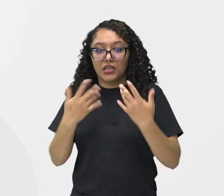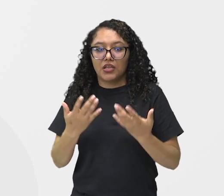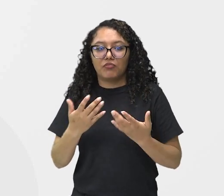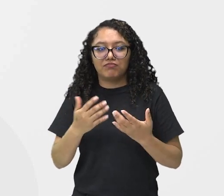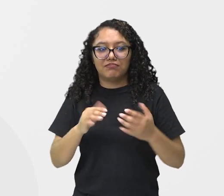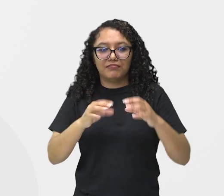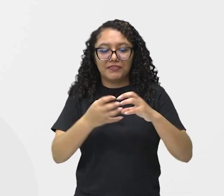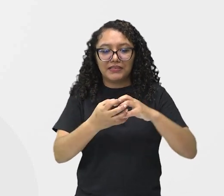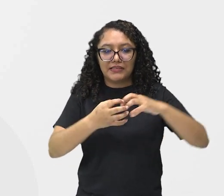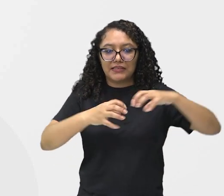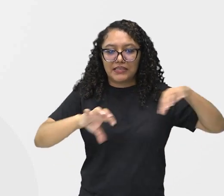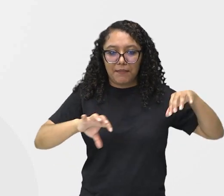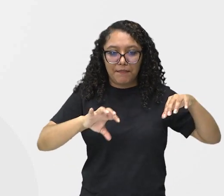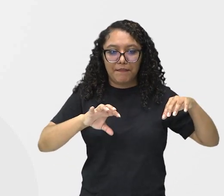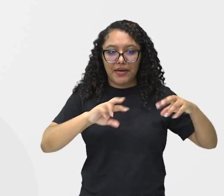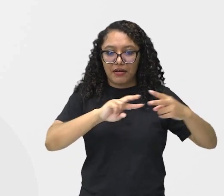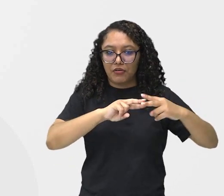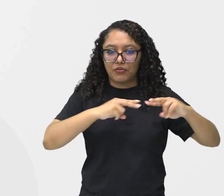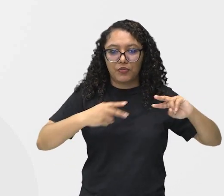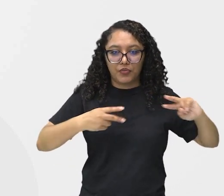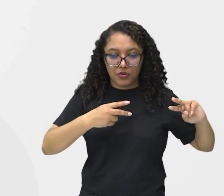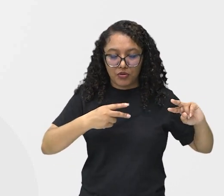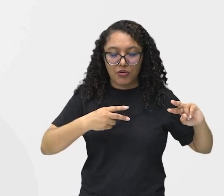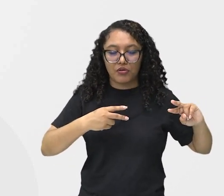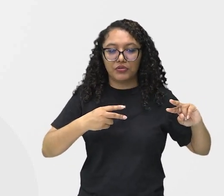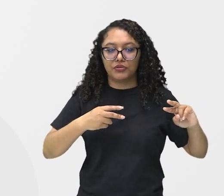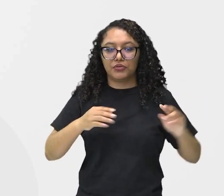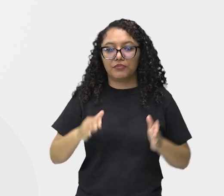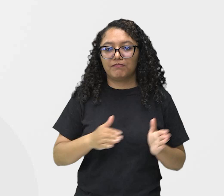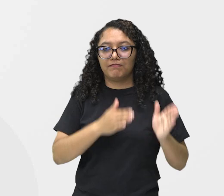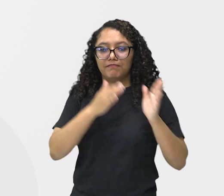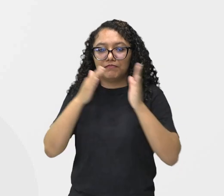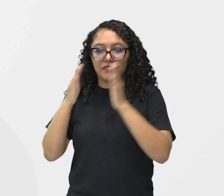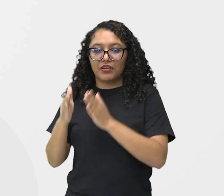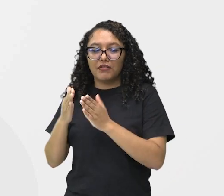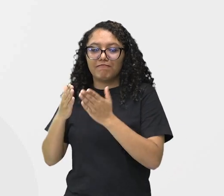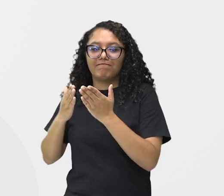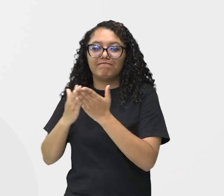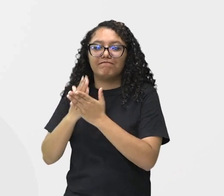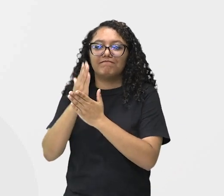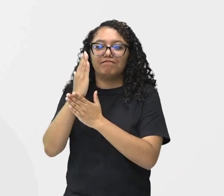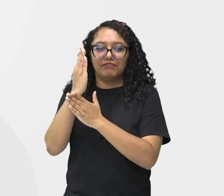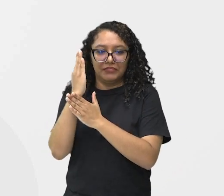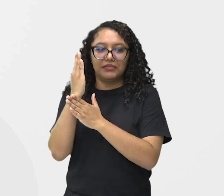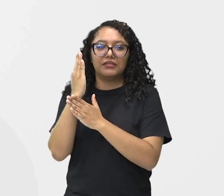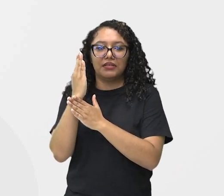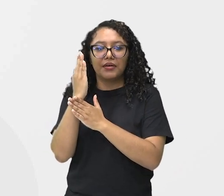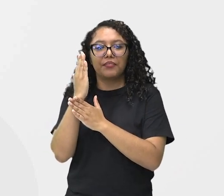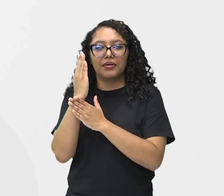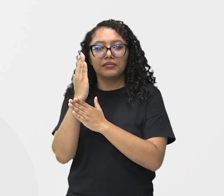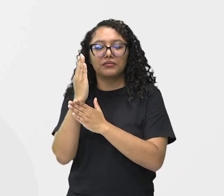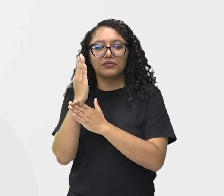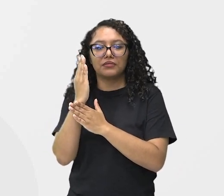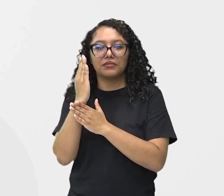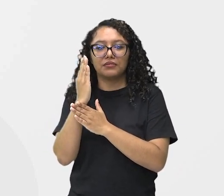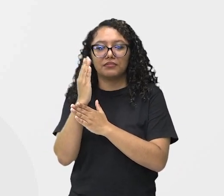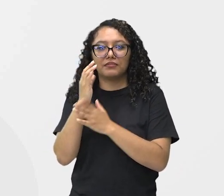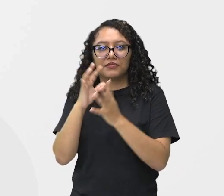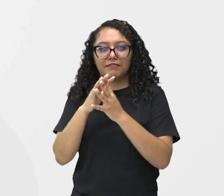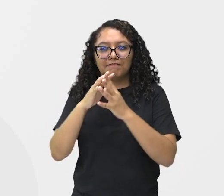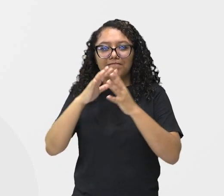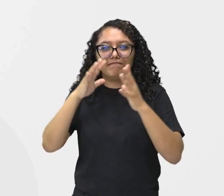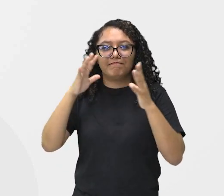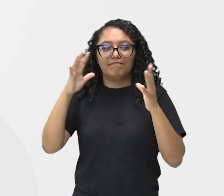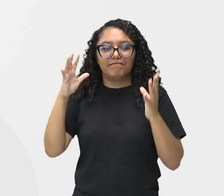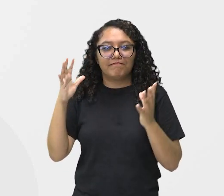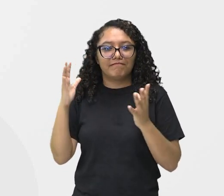foi para o espiritual, extravasou o biológico, simplesmente se